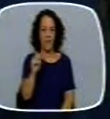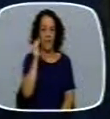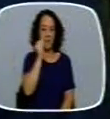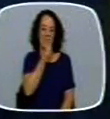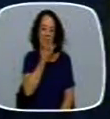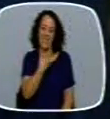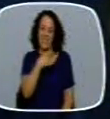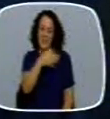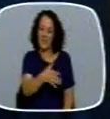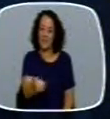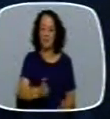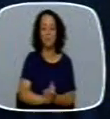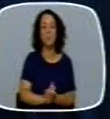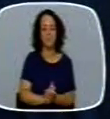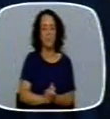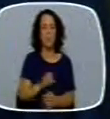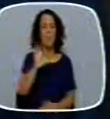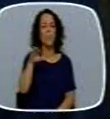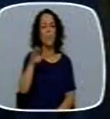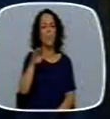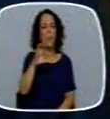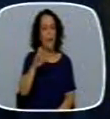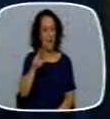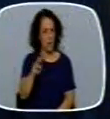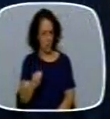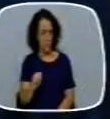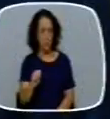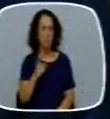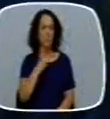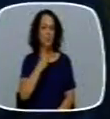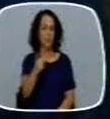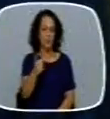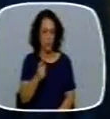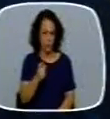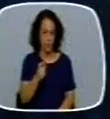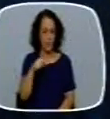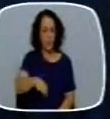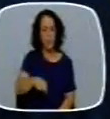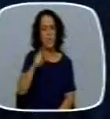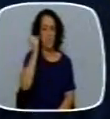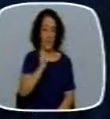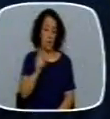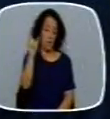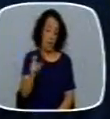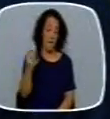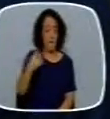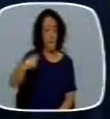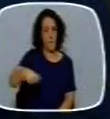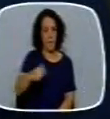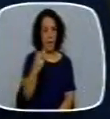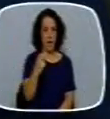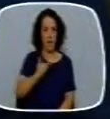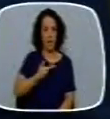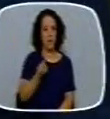Carlos, vamos nos focar naquilo que é importante e motivo pelo qual estamos aqui. É precisamente este dia e como presidente da ADEXO, naturalmente, é